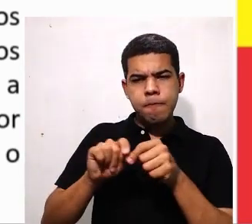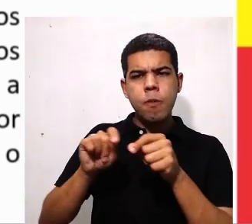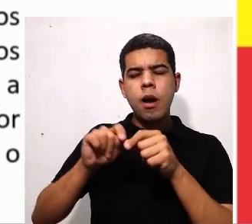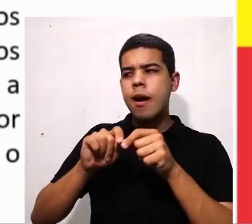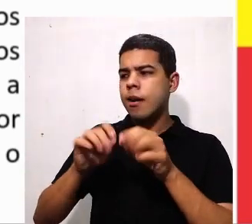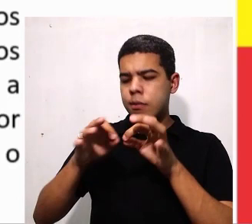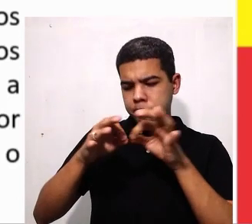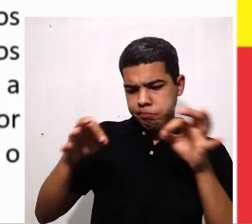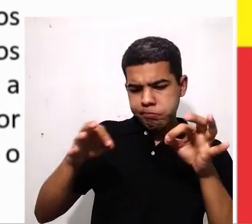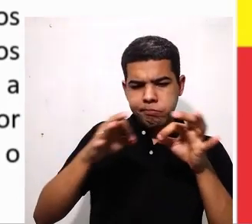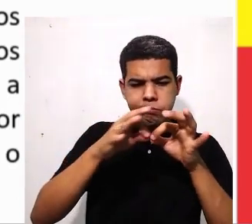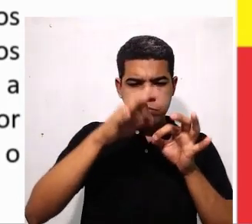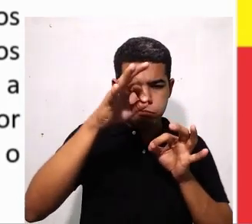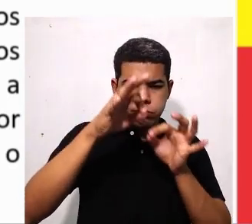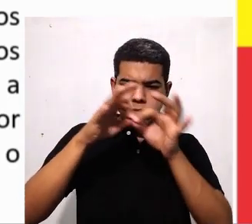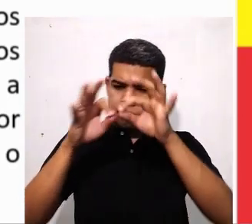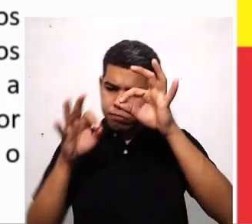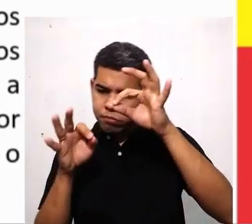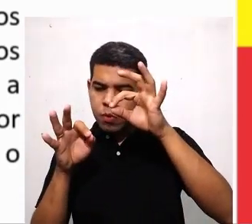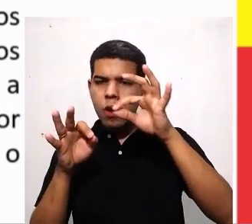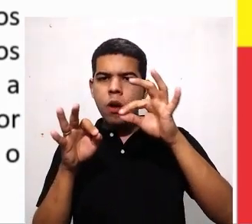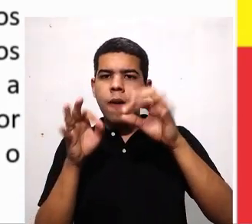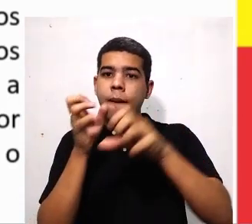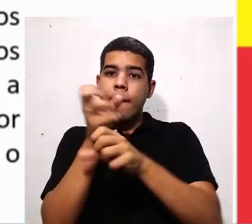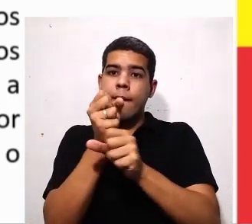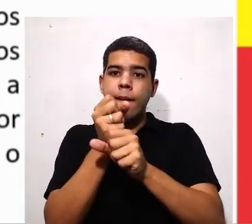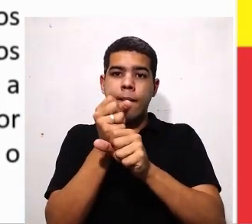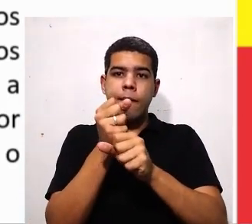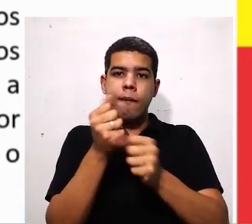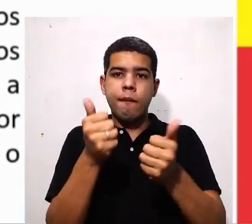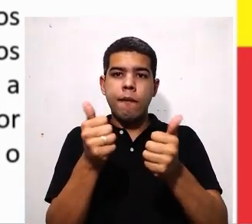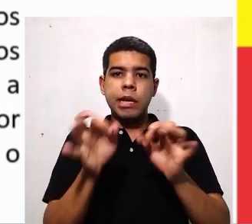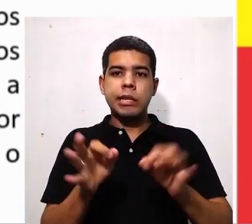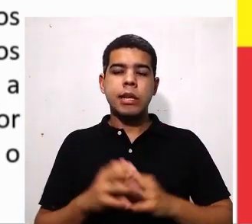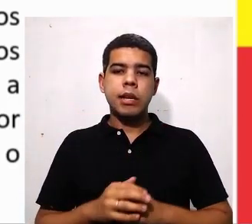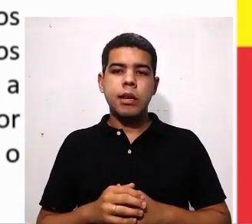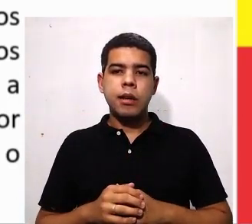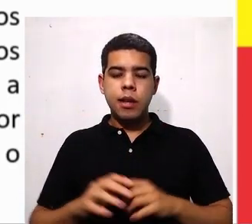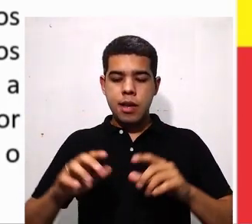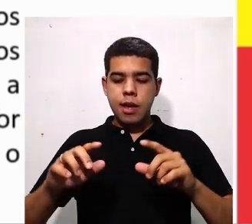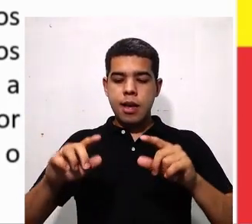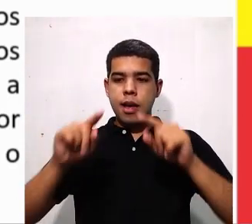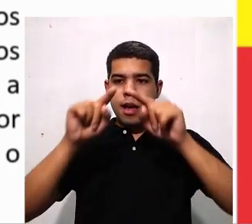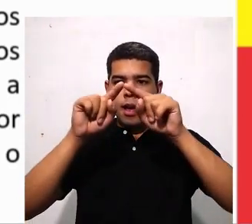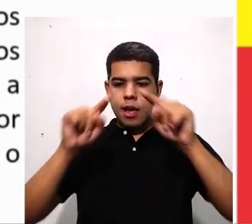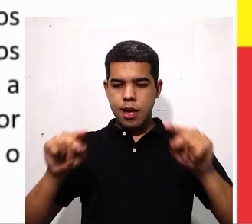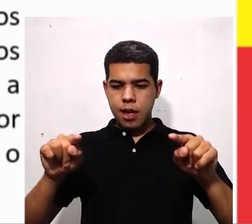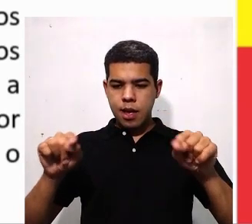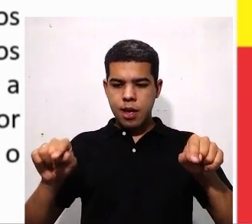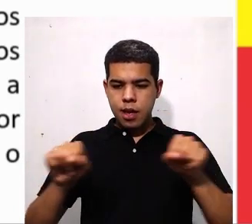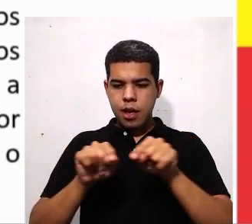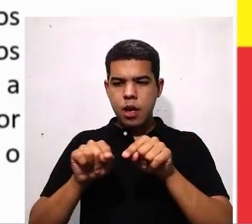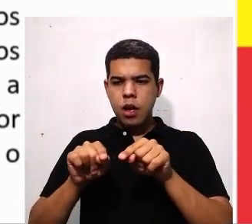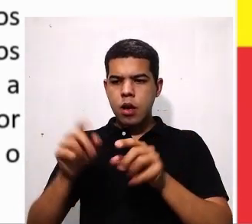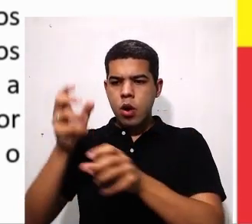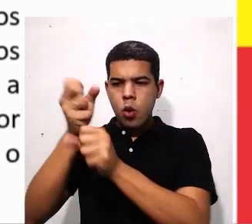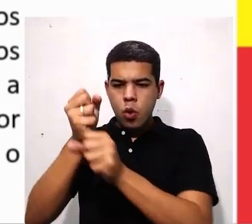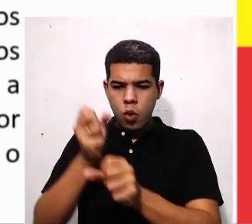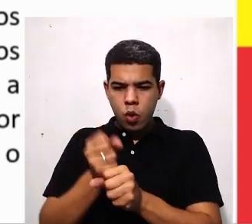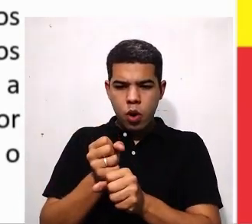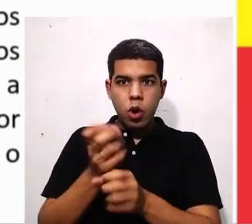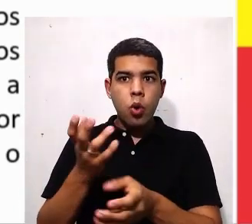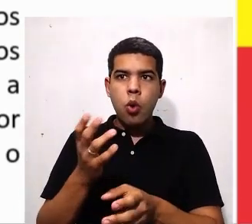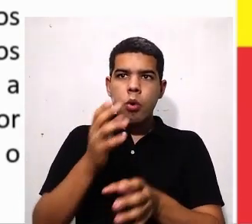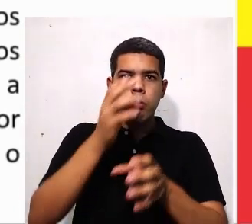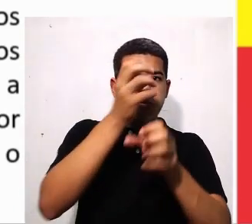a soma dos outros dois lados. E nos 3 casos, a soma dos outros dois lados for maior do que o